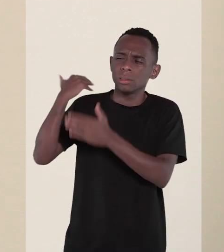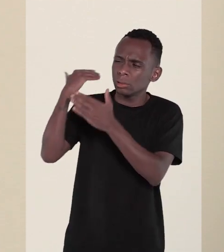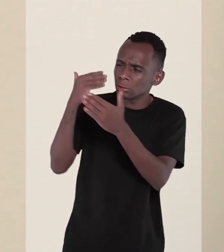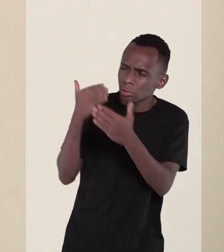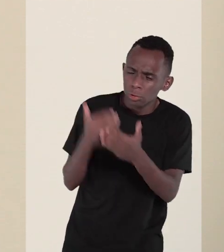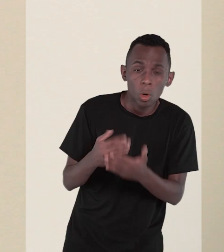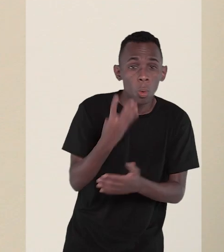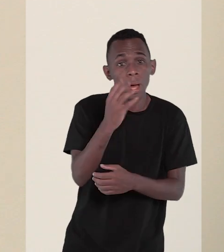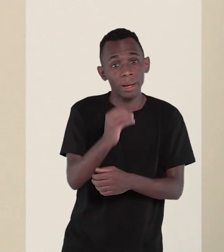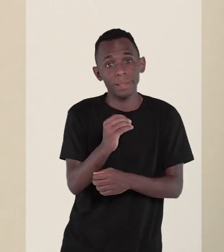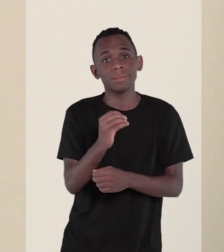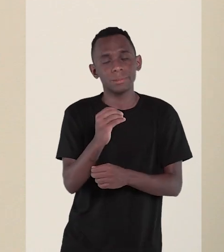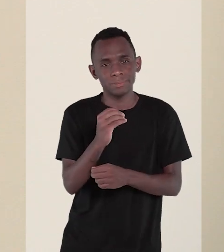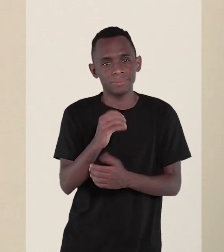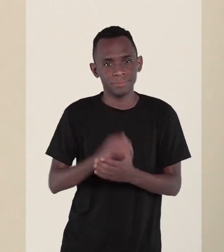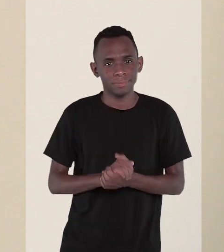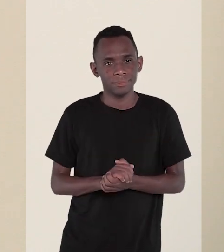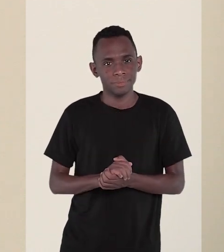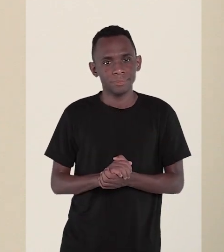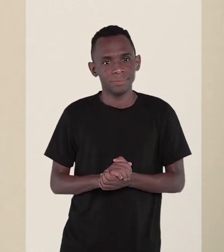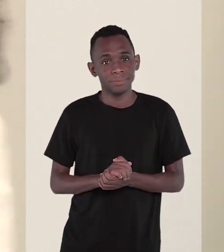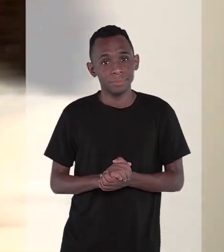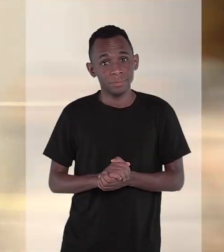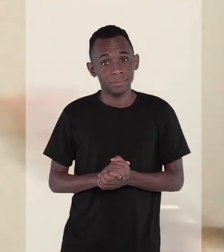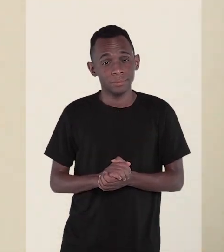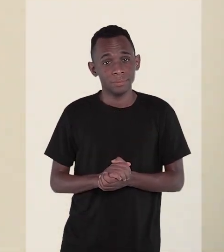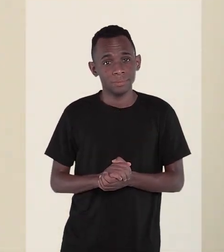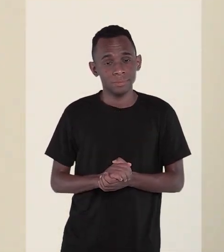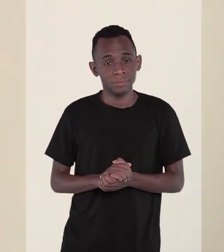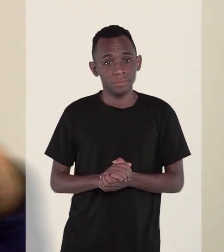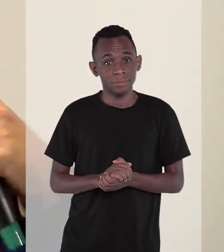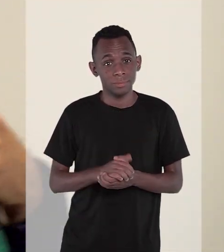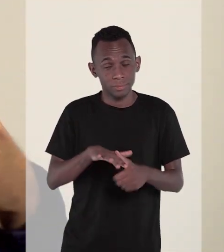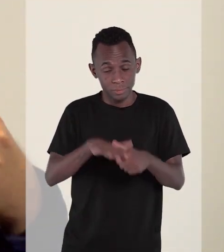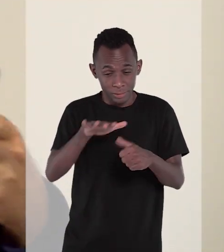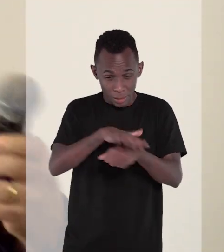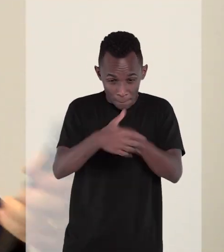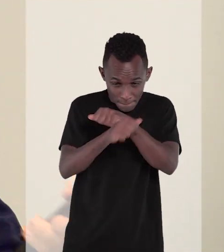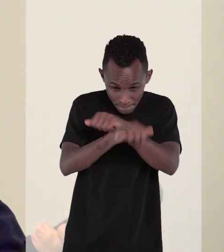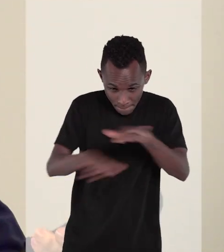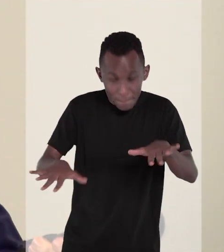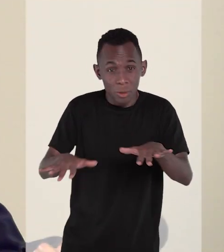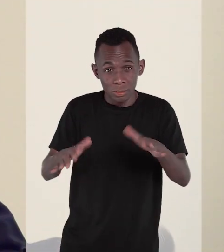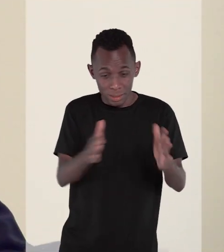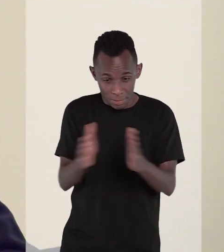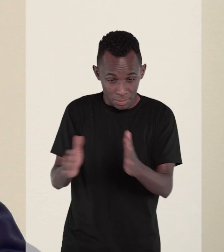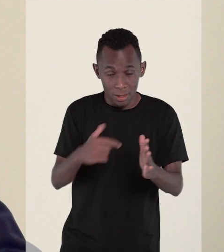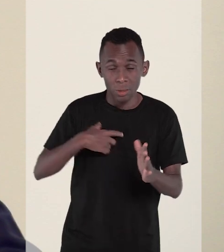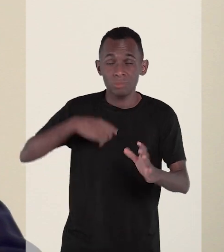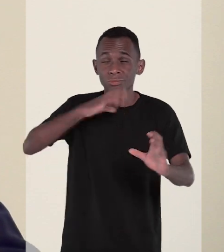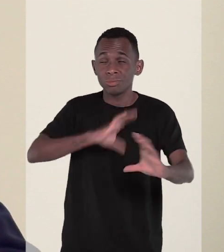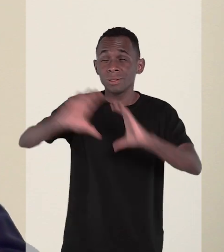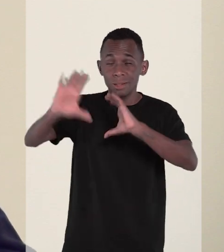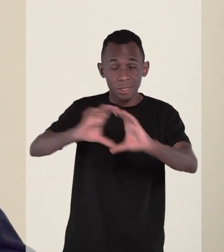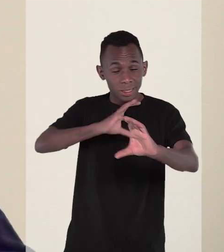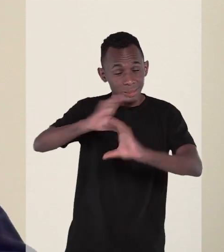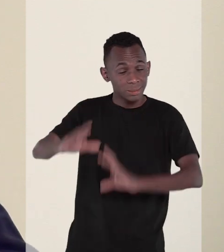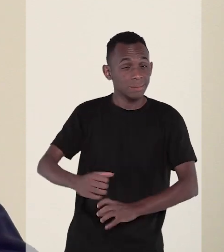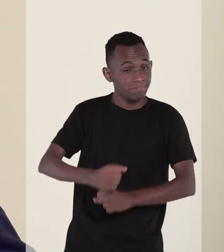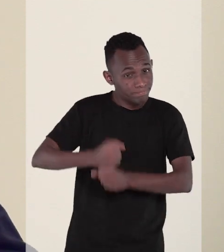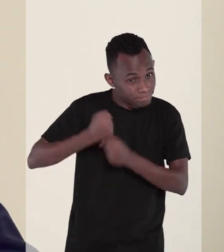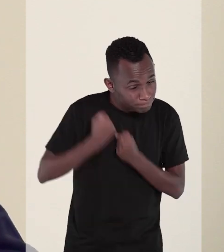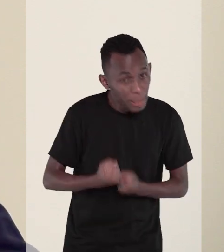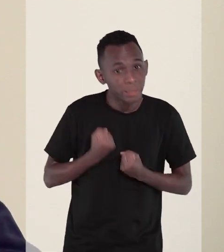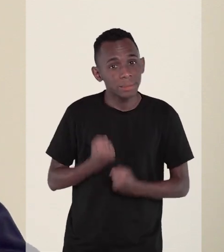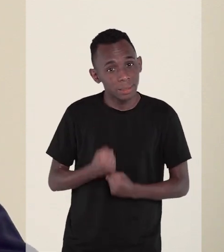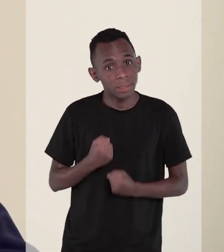Então... Se descontar a pandemia, diminuir. Não, mas a pandemia eu cantei que nem louca, acho que valeu por mais, né?